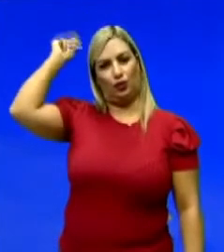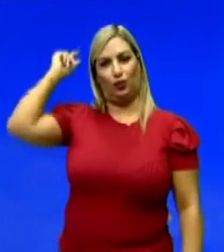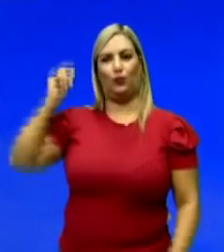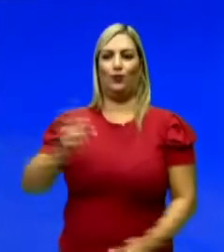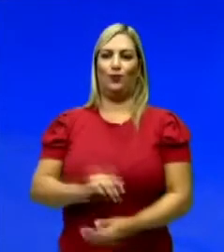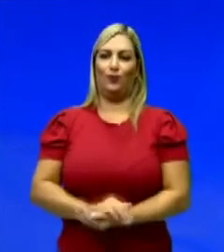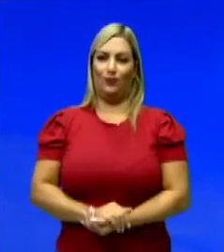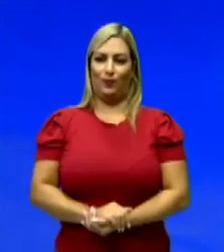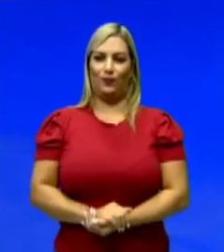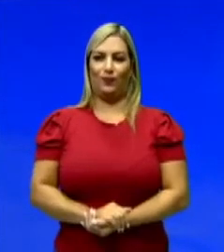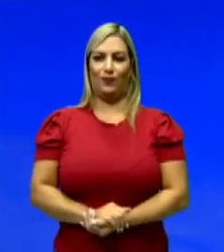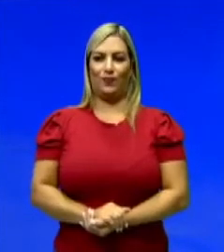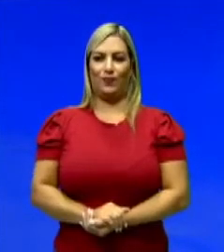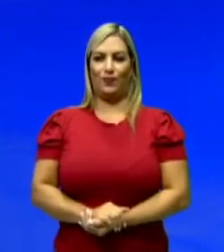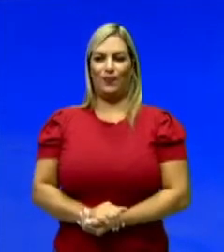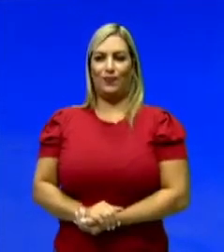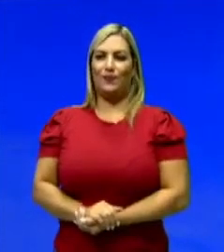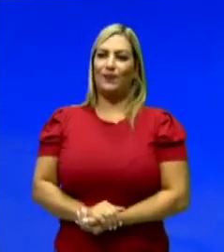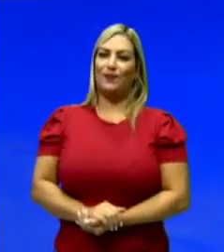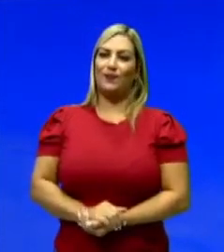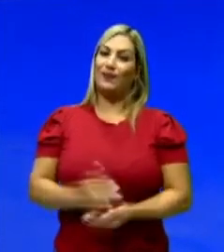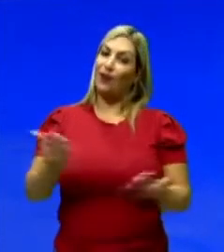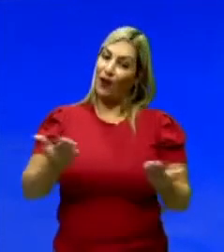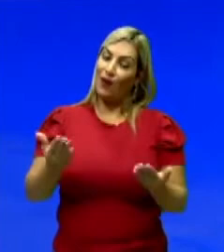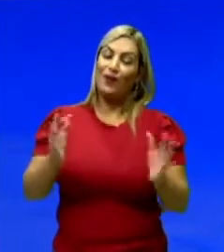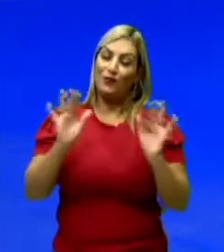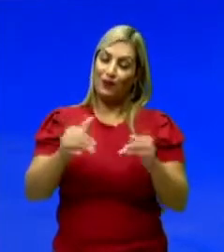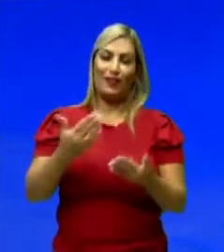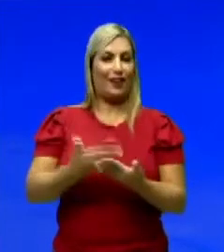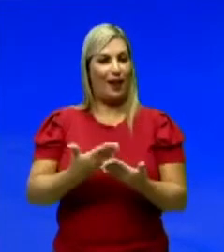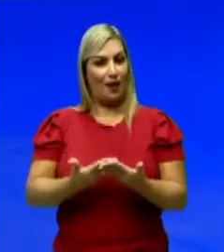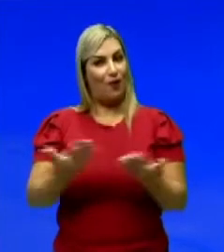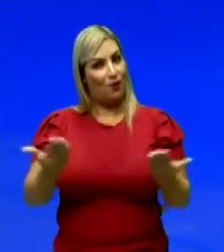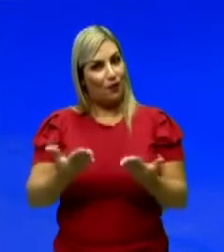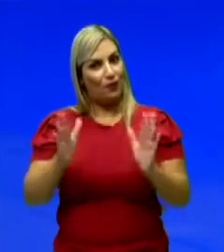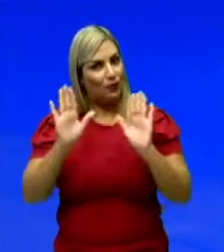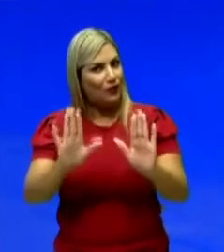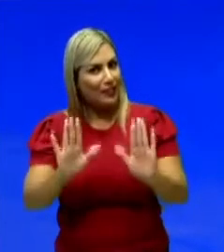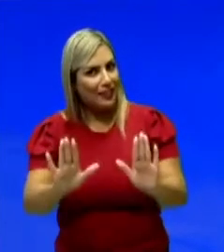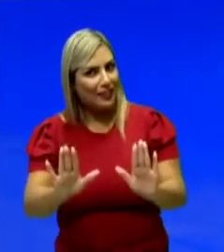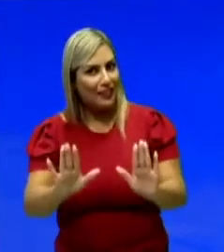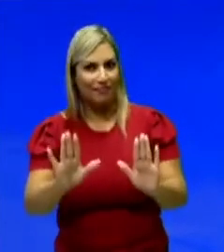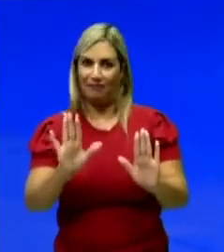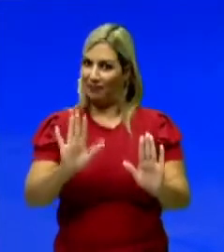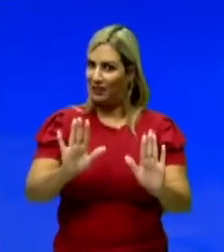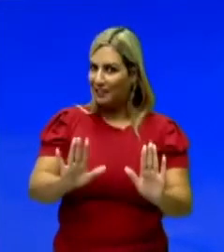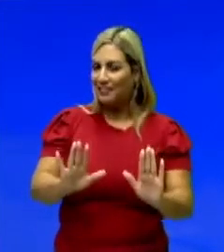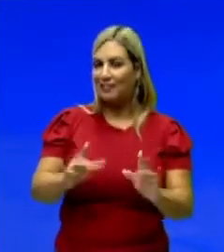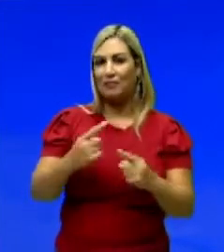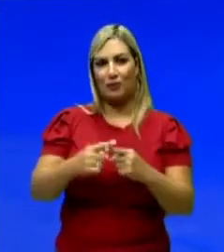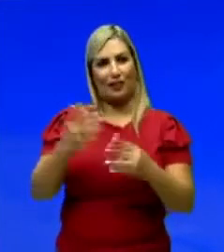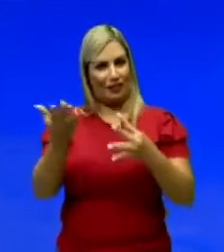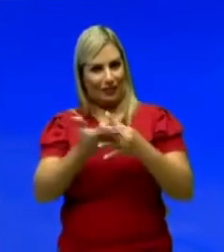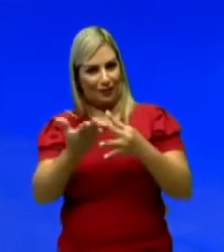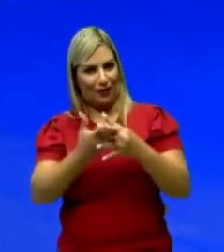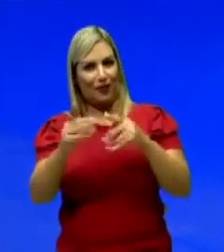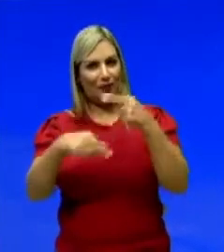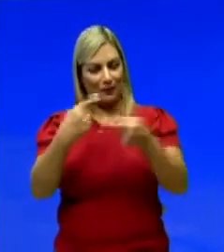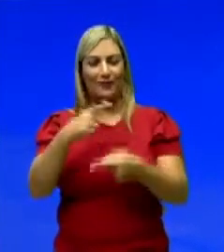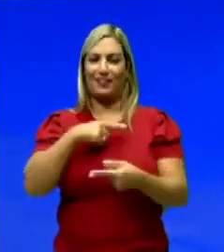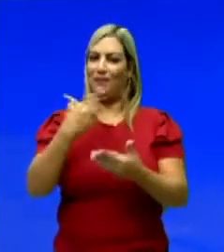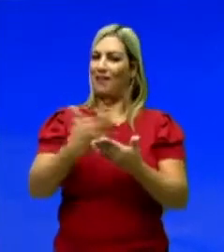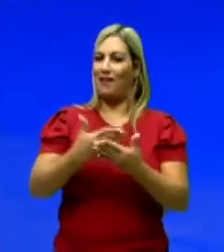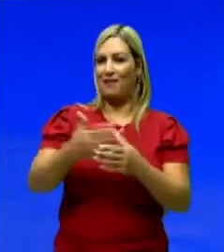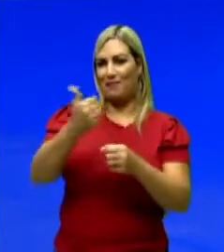tá certo vejam né chegamos ao fim de mais uma aula de hoje não saiam daí viu pois após o intervalo